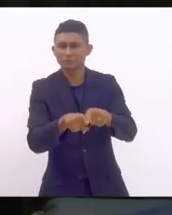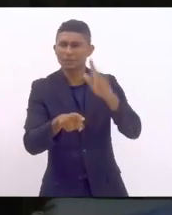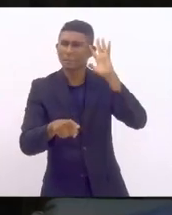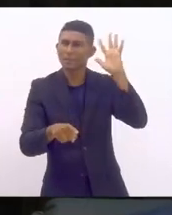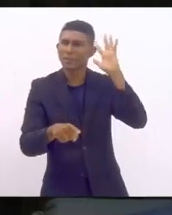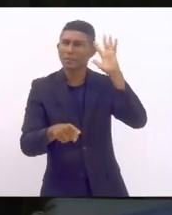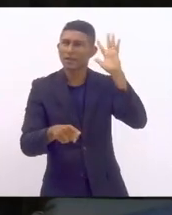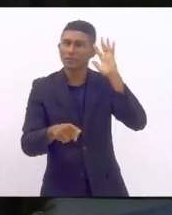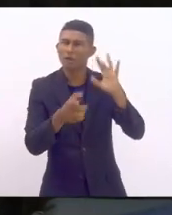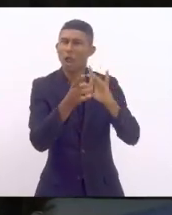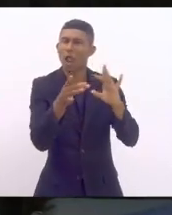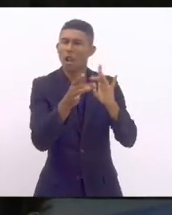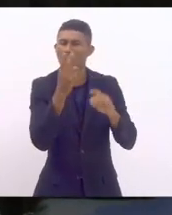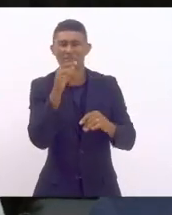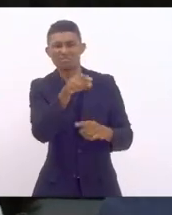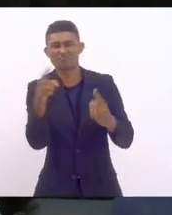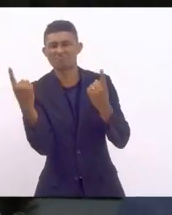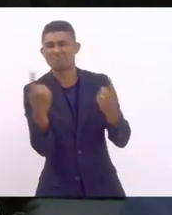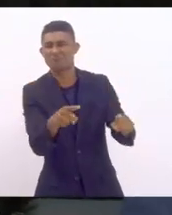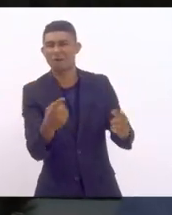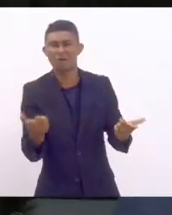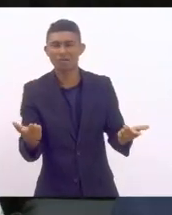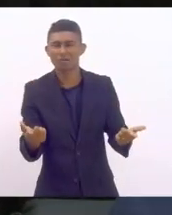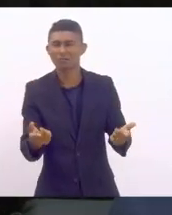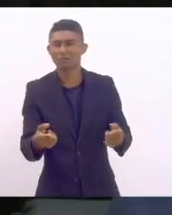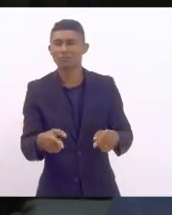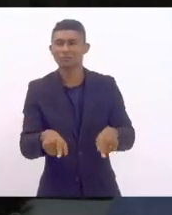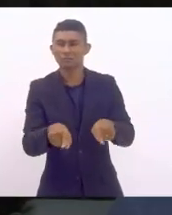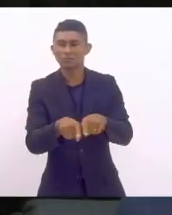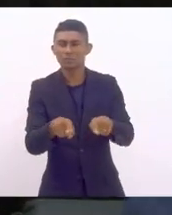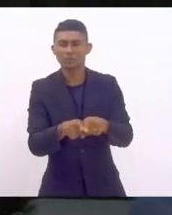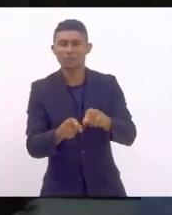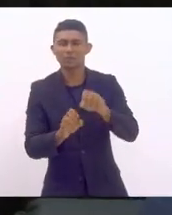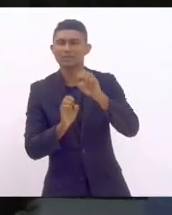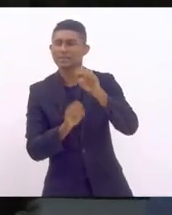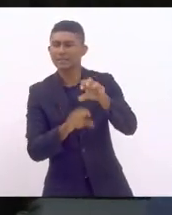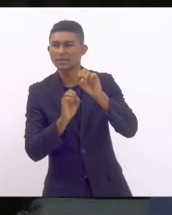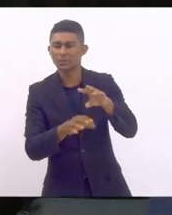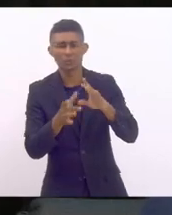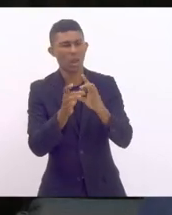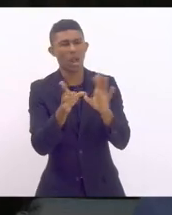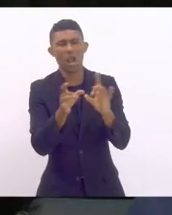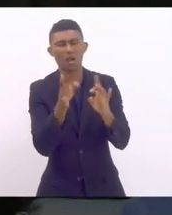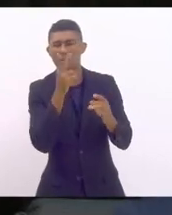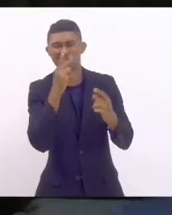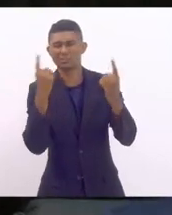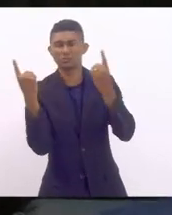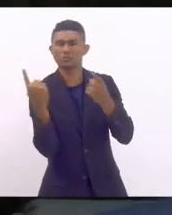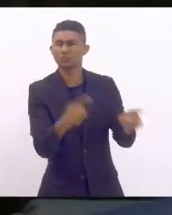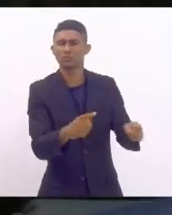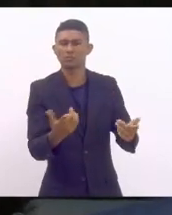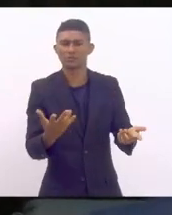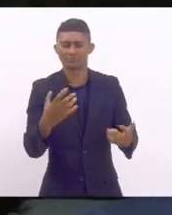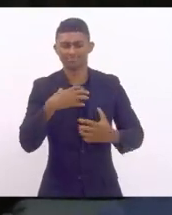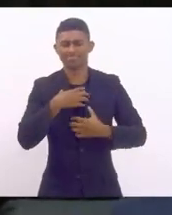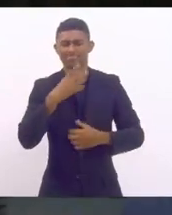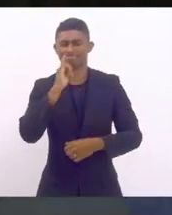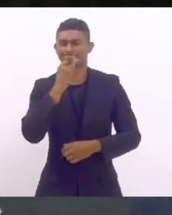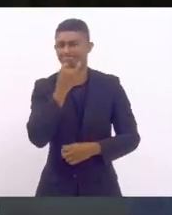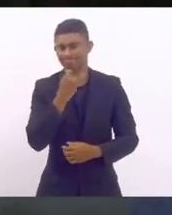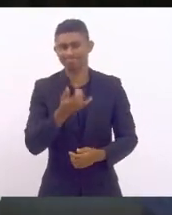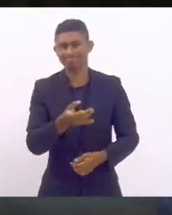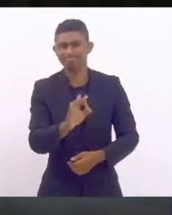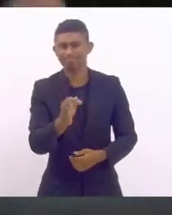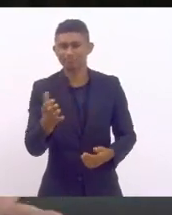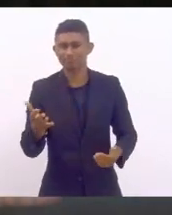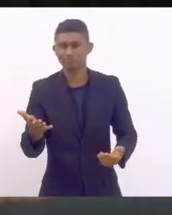pensamento crítico quanto a liberdade de cátedra de ensino é algo muito triste o que nós estamos